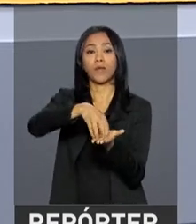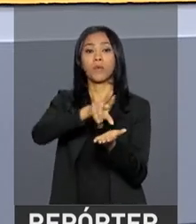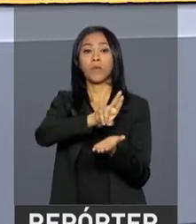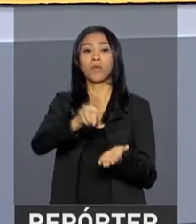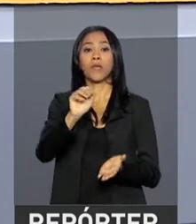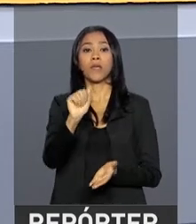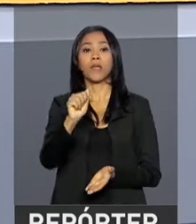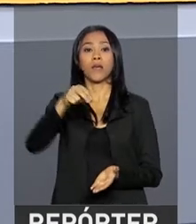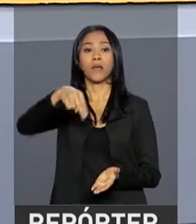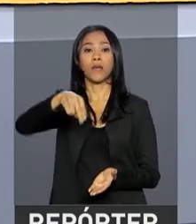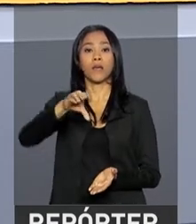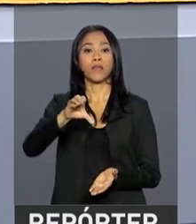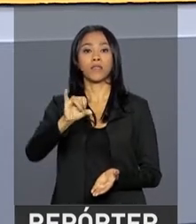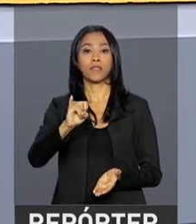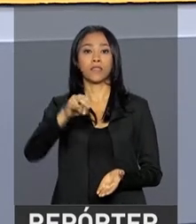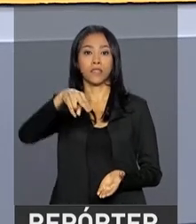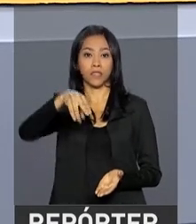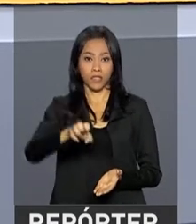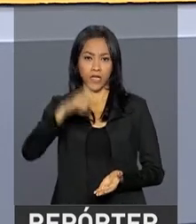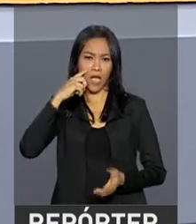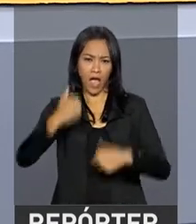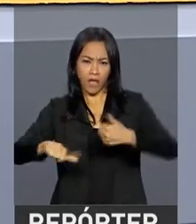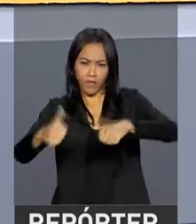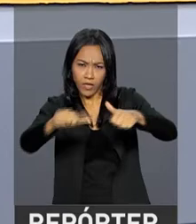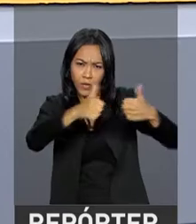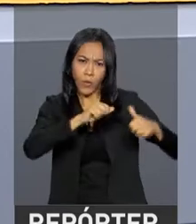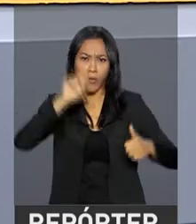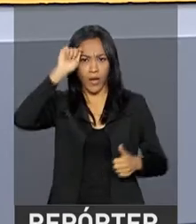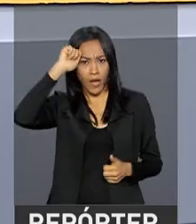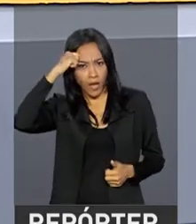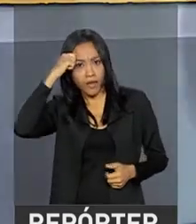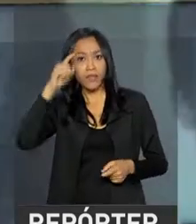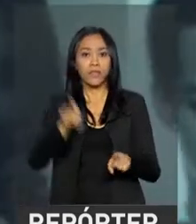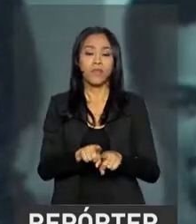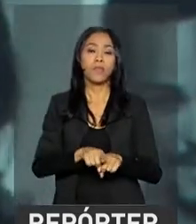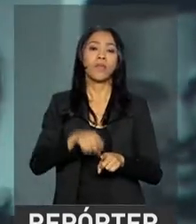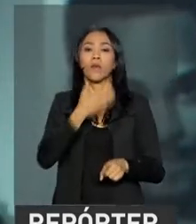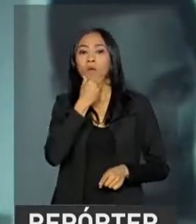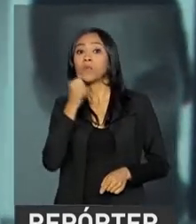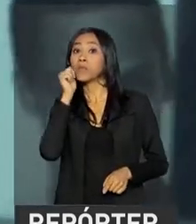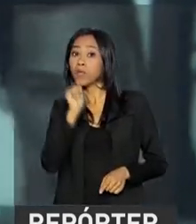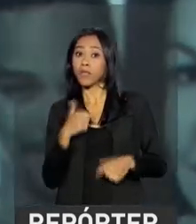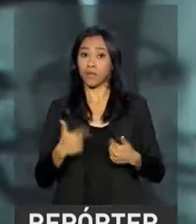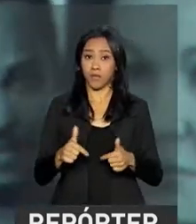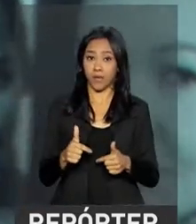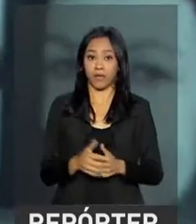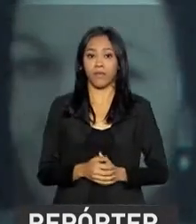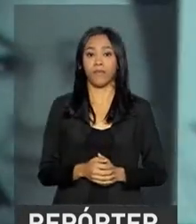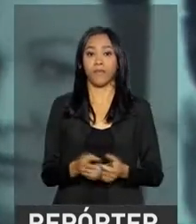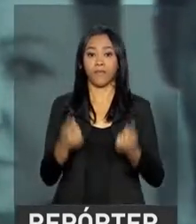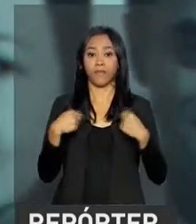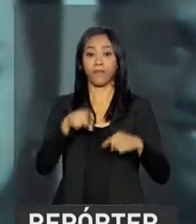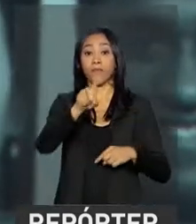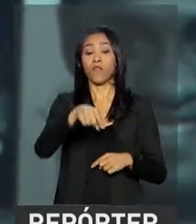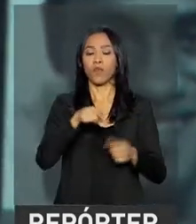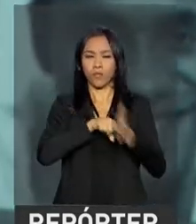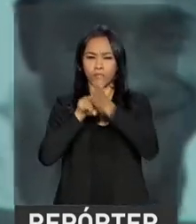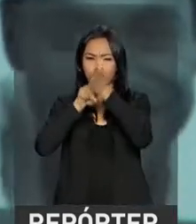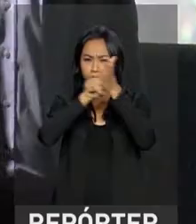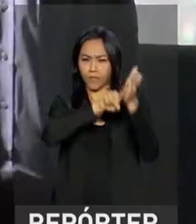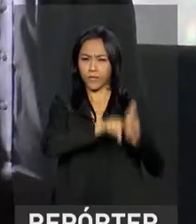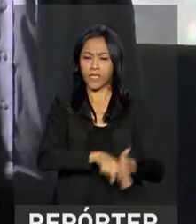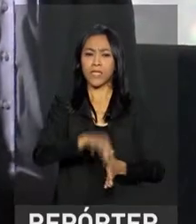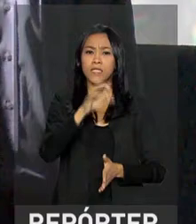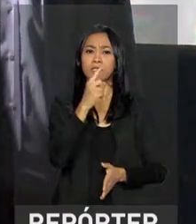avaliou a participação no mercado em termos de raça e gênero foram analisados 142